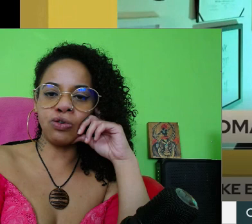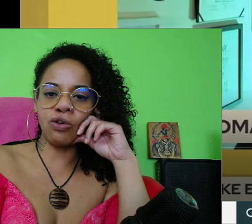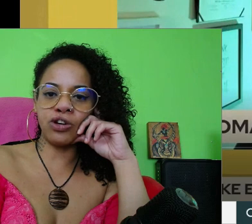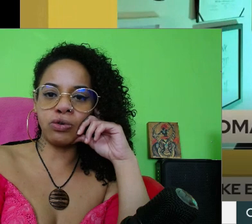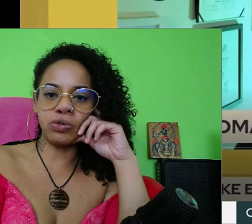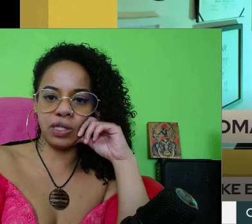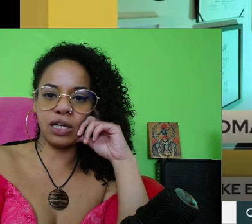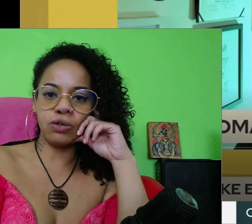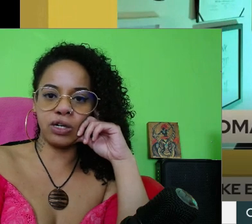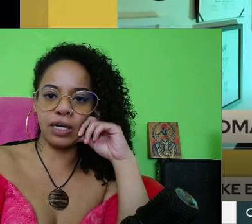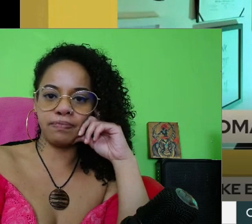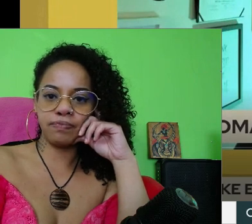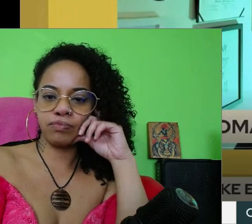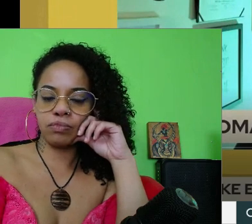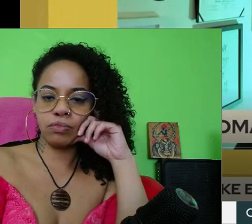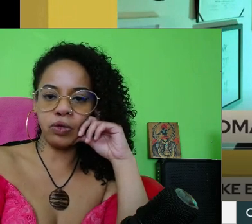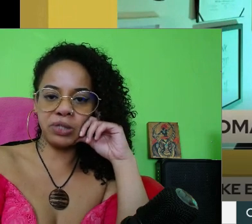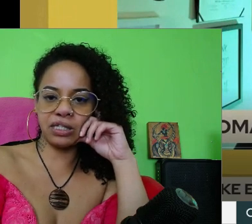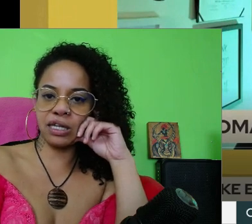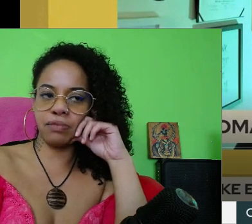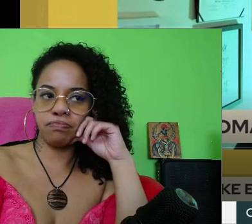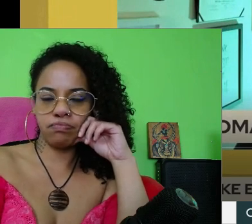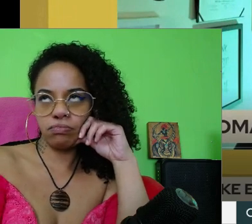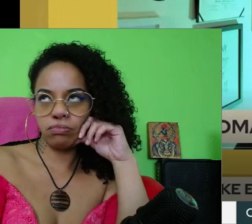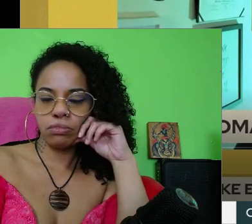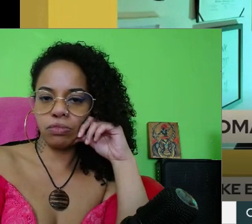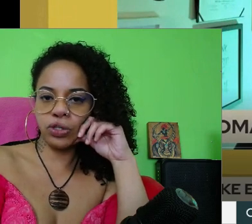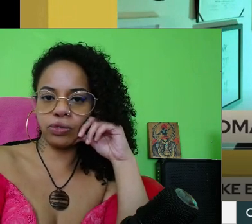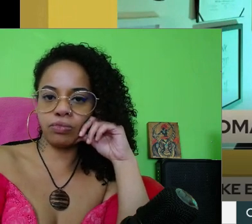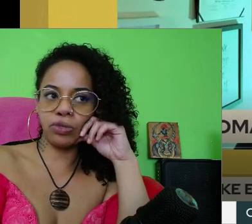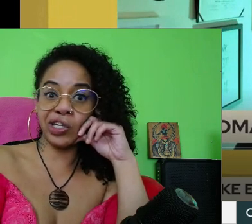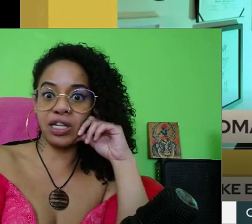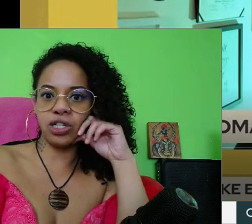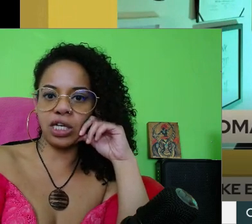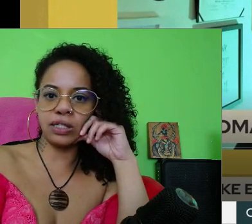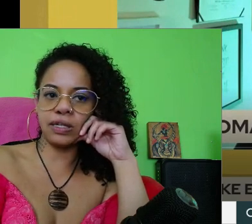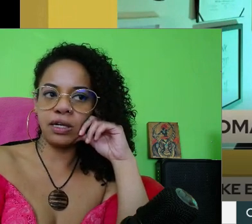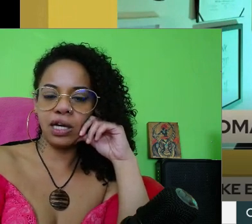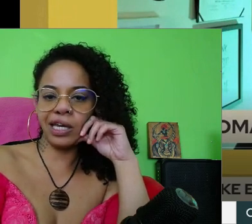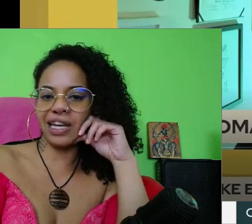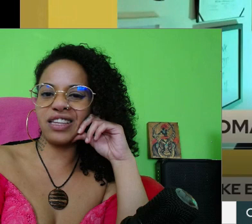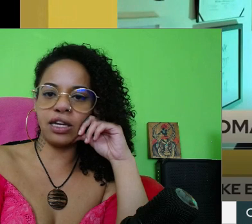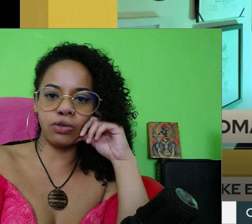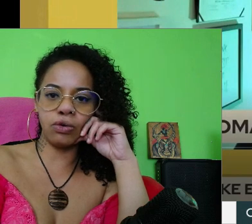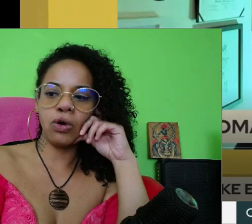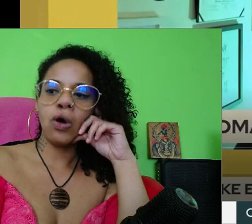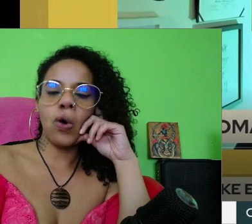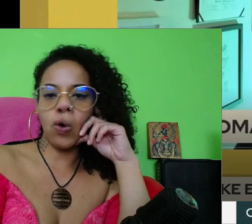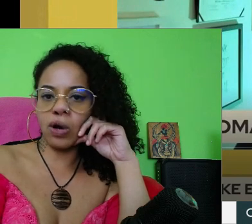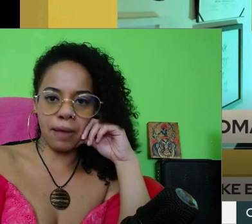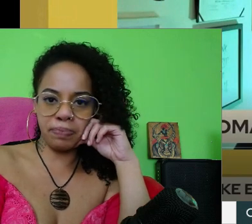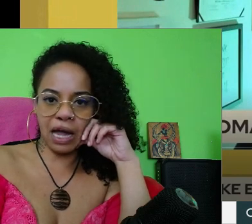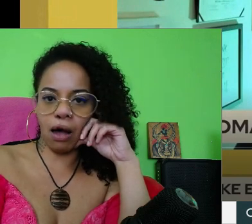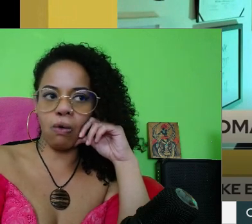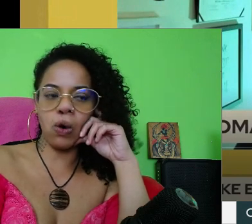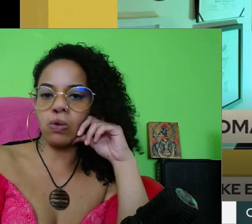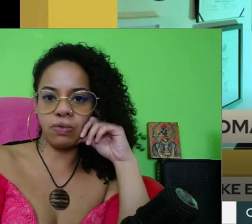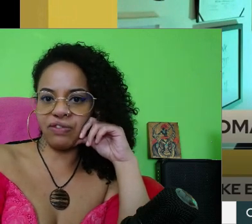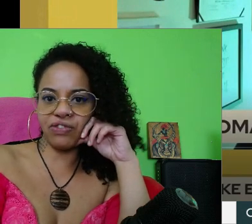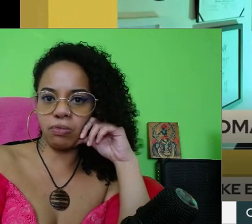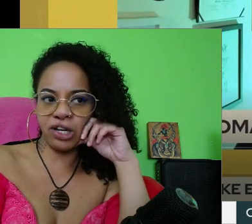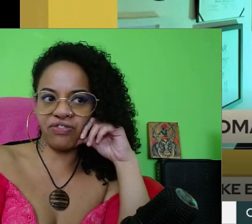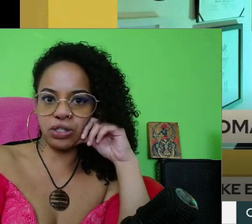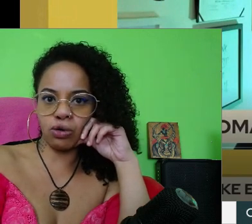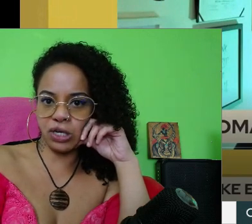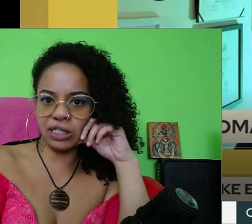de um governo conciliador né não precisa ter muito muito inteligência e nem ter lido o capital ou